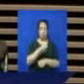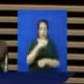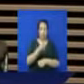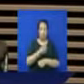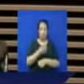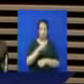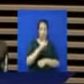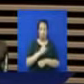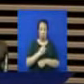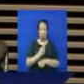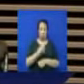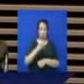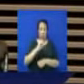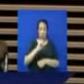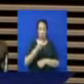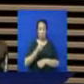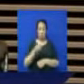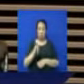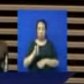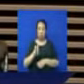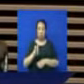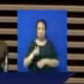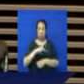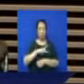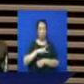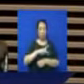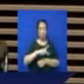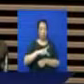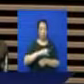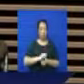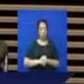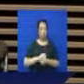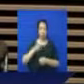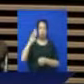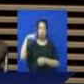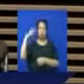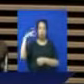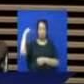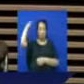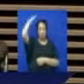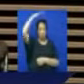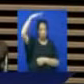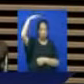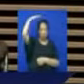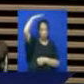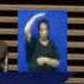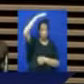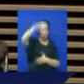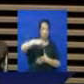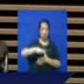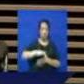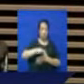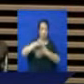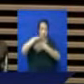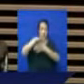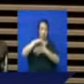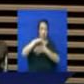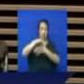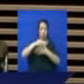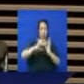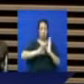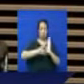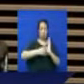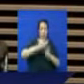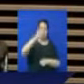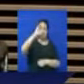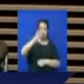1065-2019. Excelentíssima Senhora Presidente, o vereador Rogério Gomes, líder da bancada do Cidadania 23,